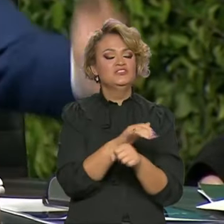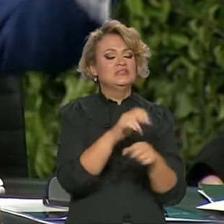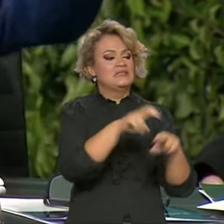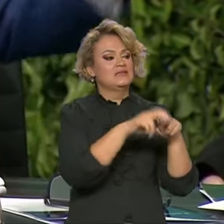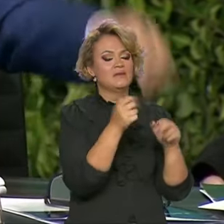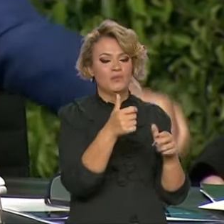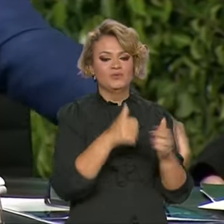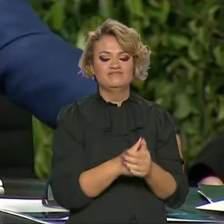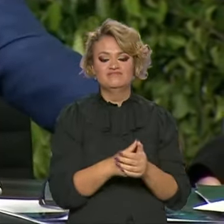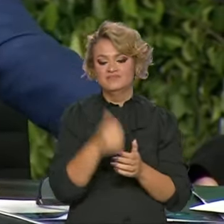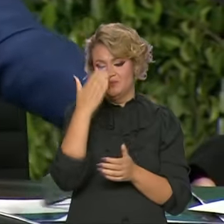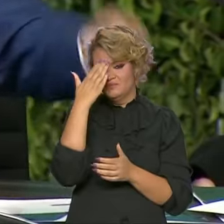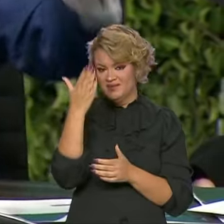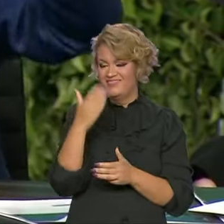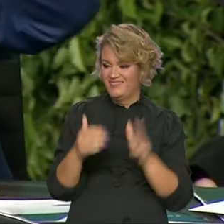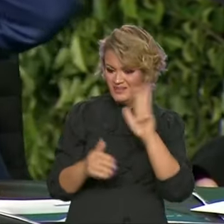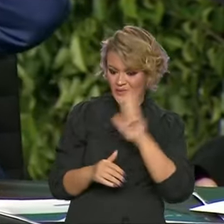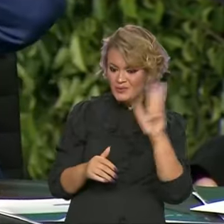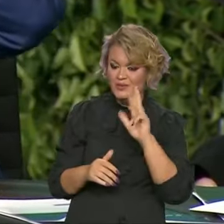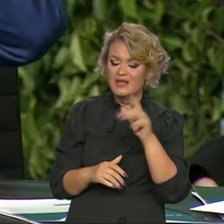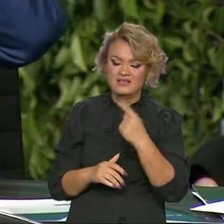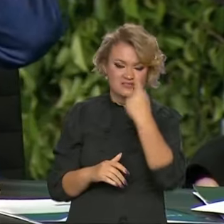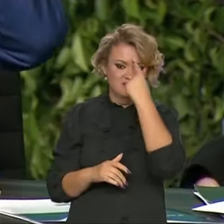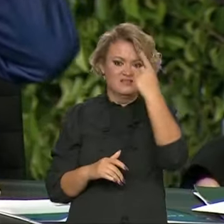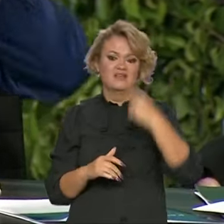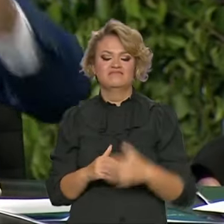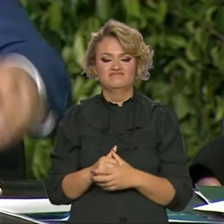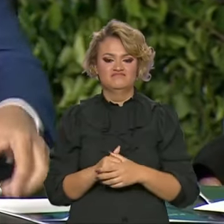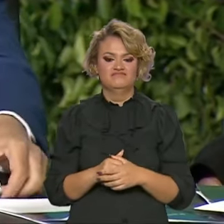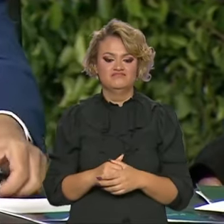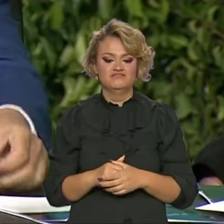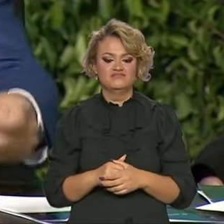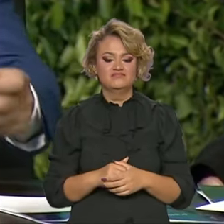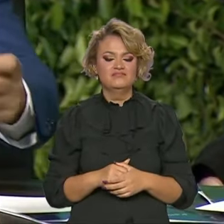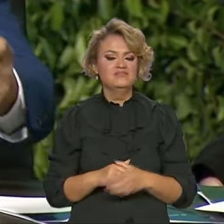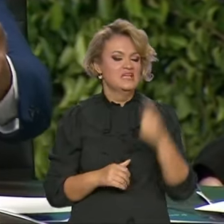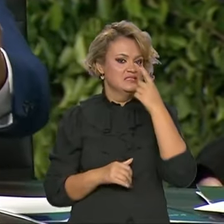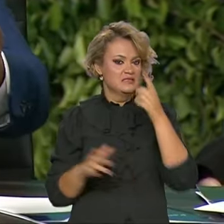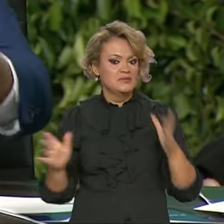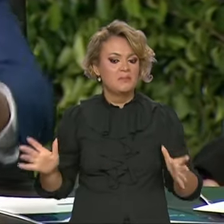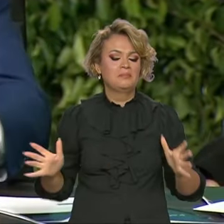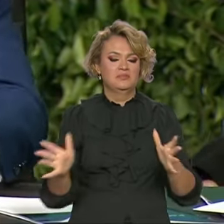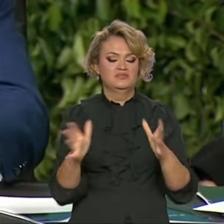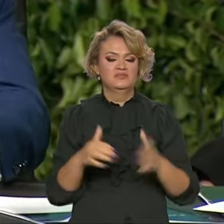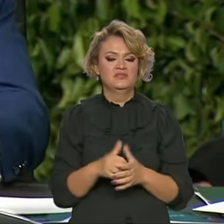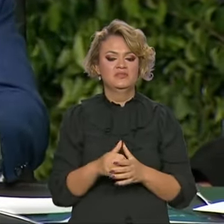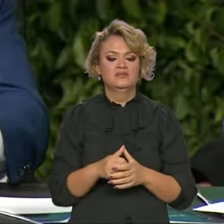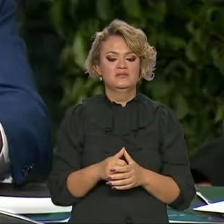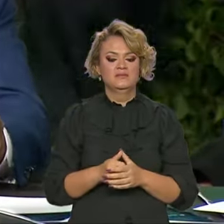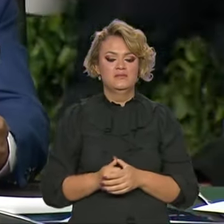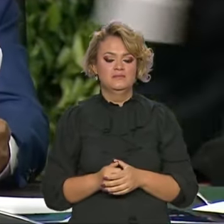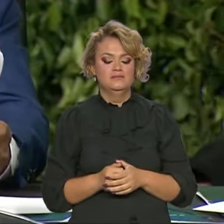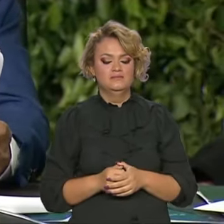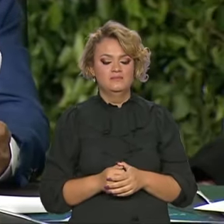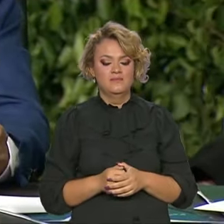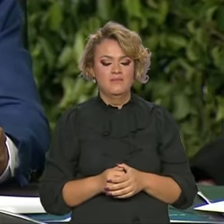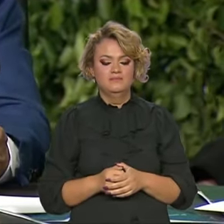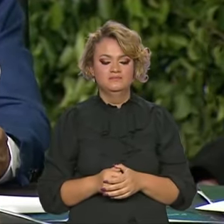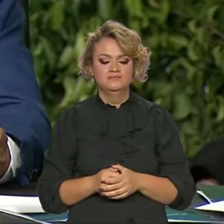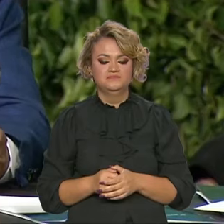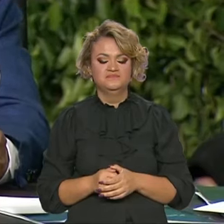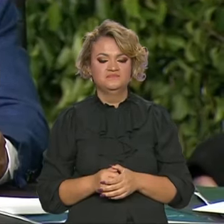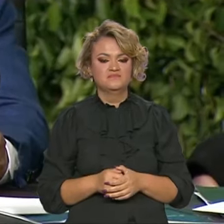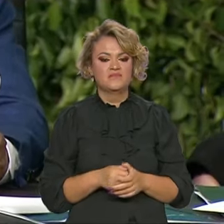prestigiar. Muito obrigado, presidente, por ter tido essa indução de funcionamento.